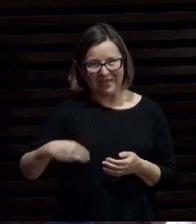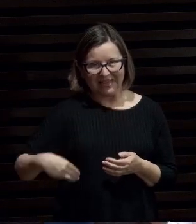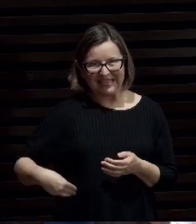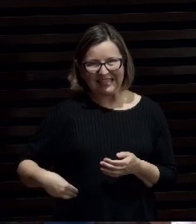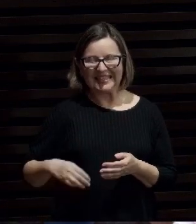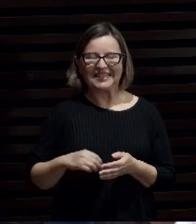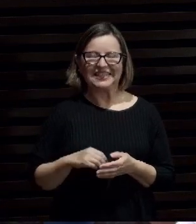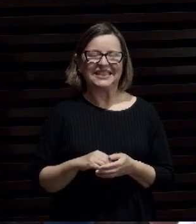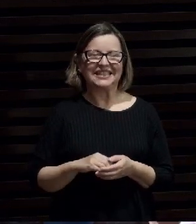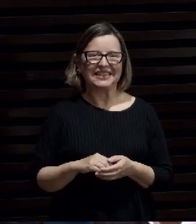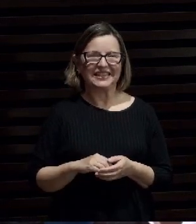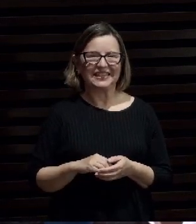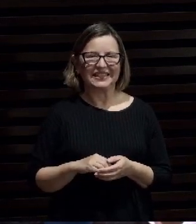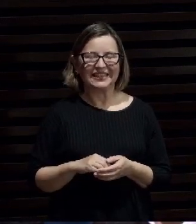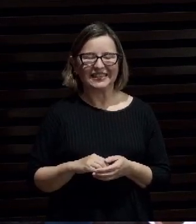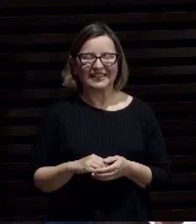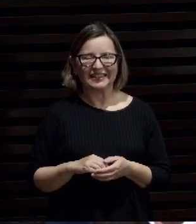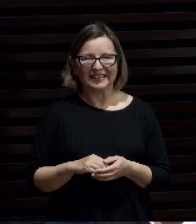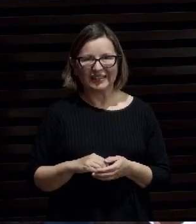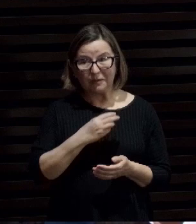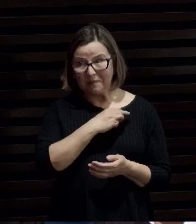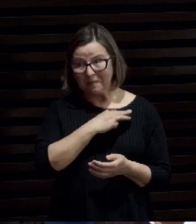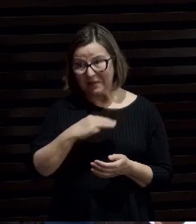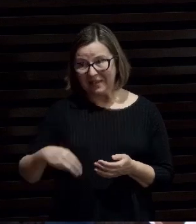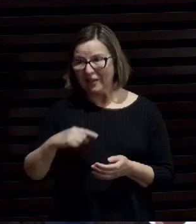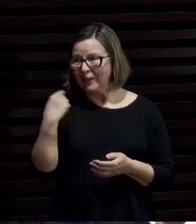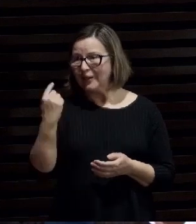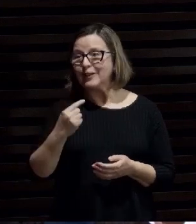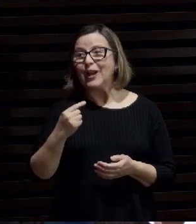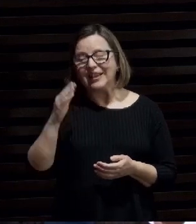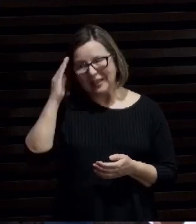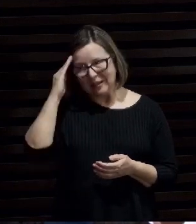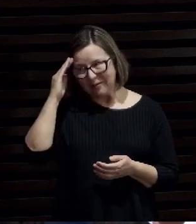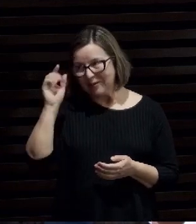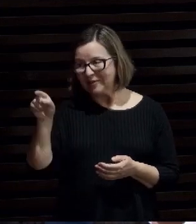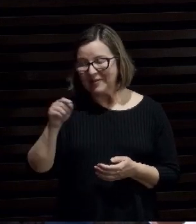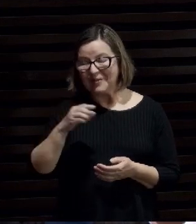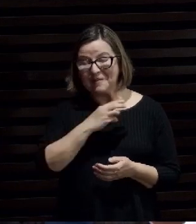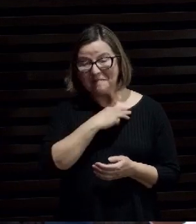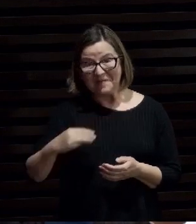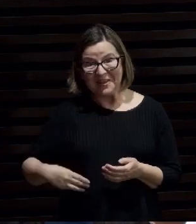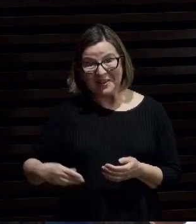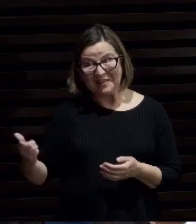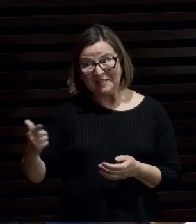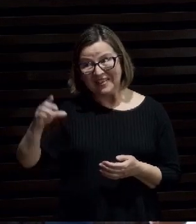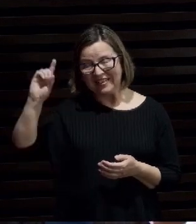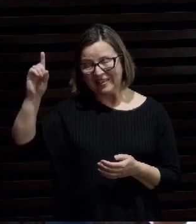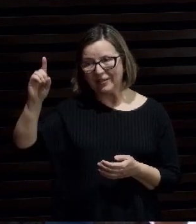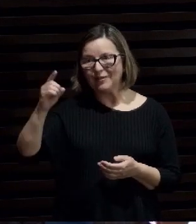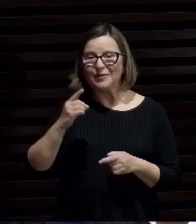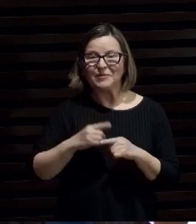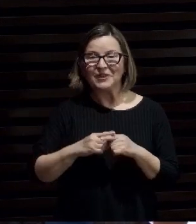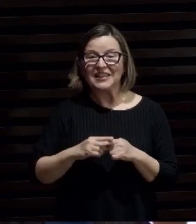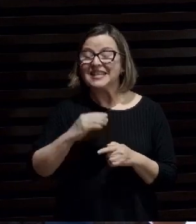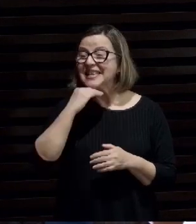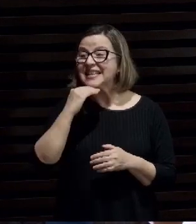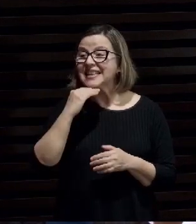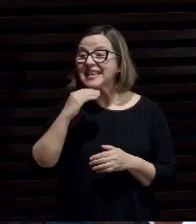título honorífico. Rabi, nós sabemos que és mestre vindo da parte de Deus, porque ninguém